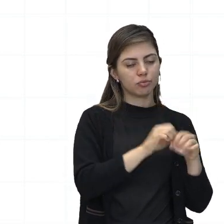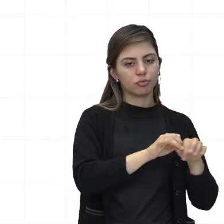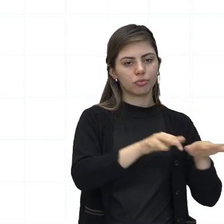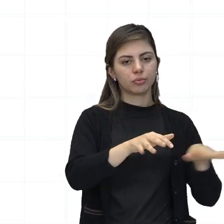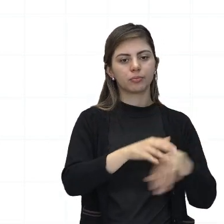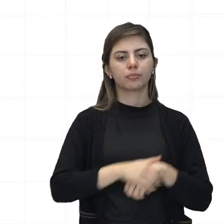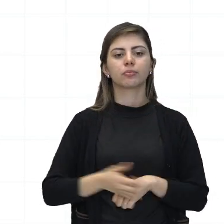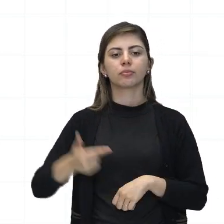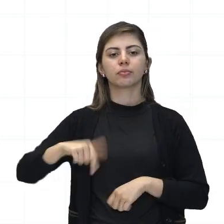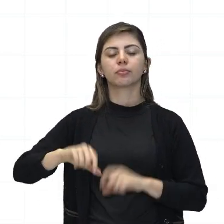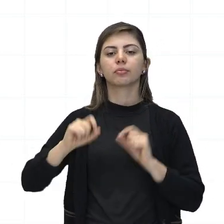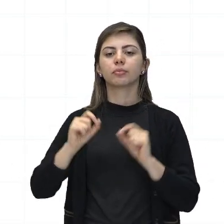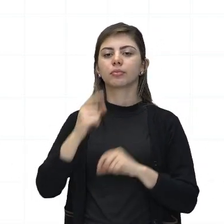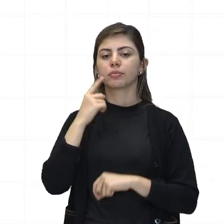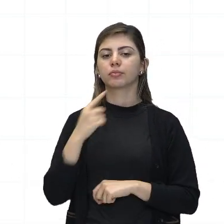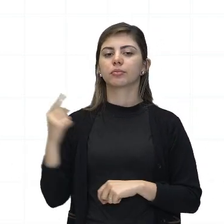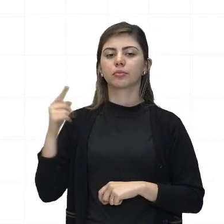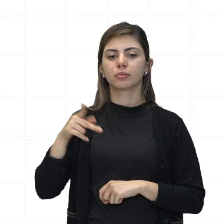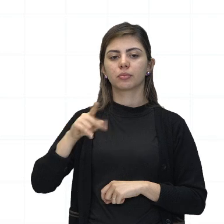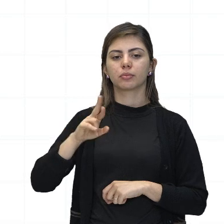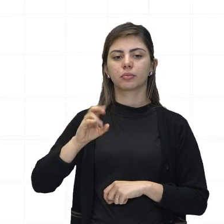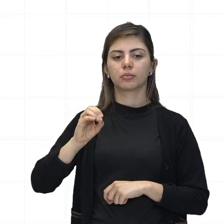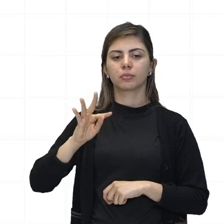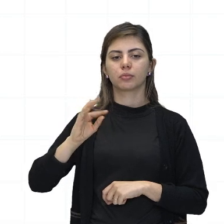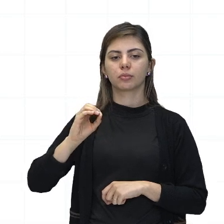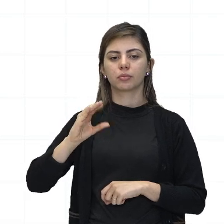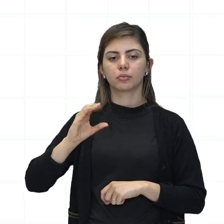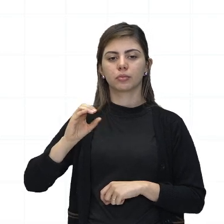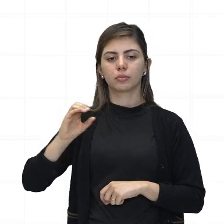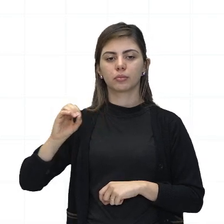da protocooperação, que é um mutualismo